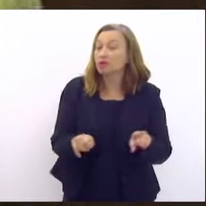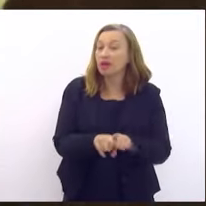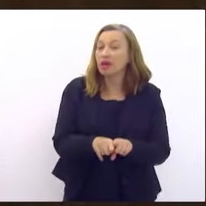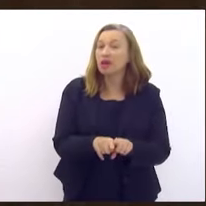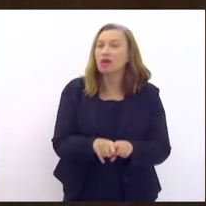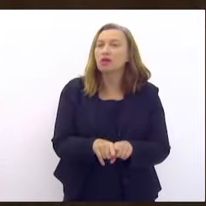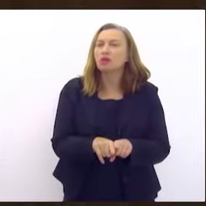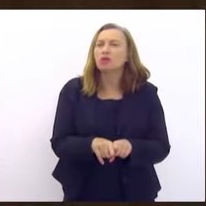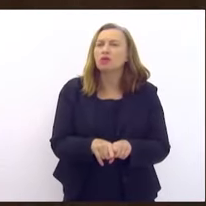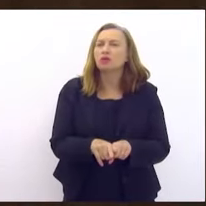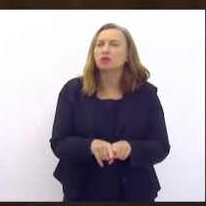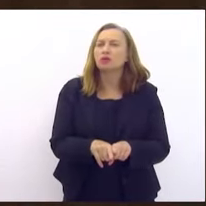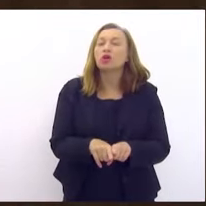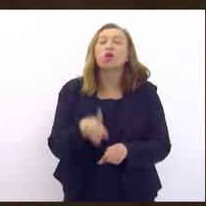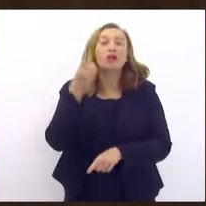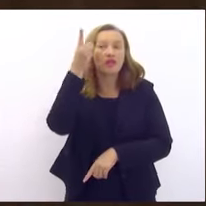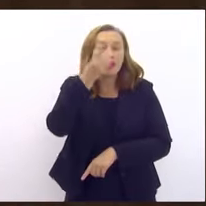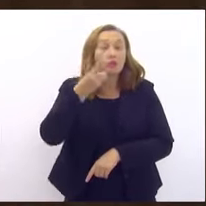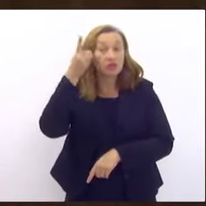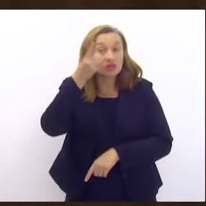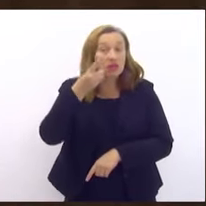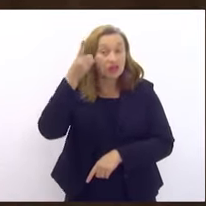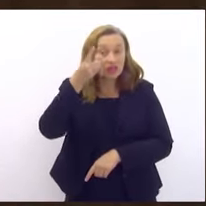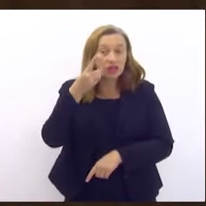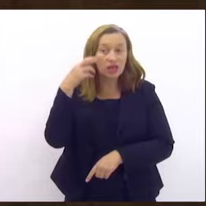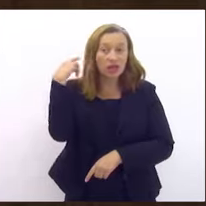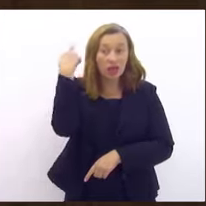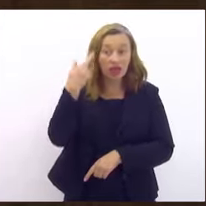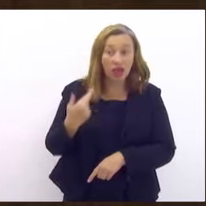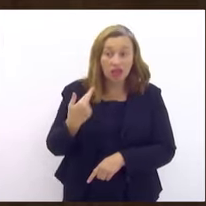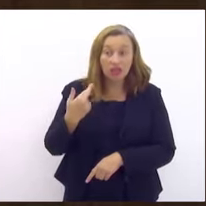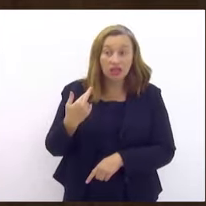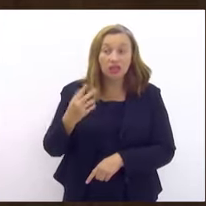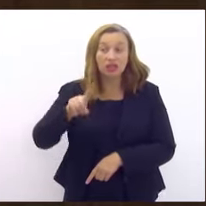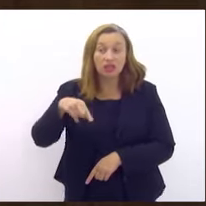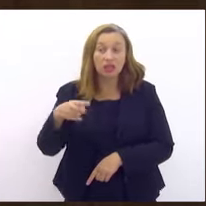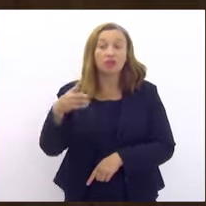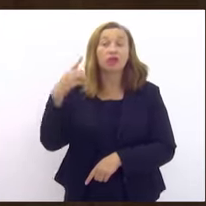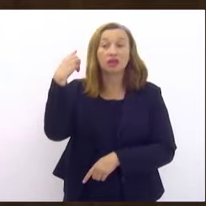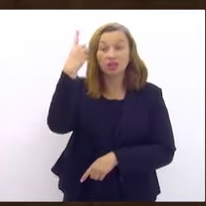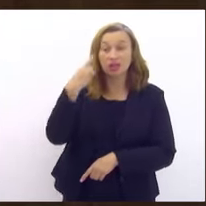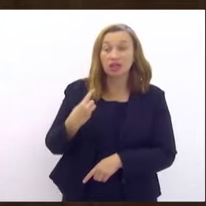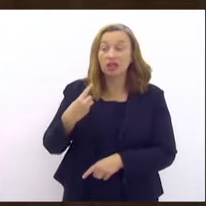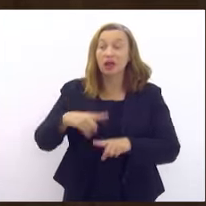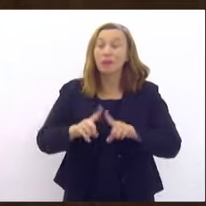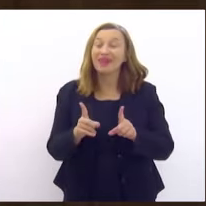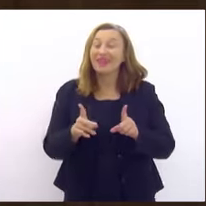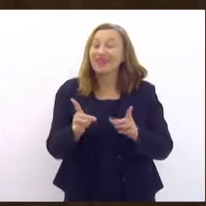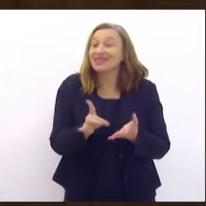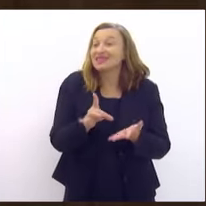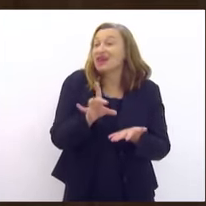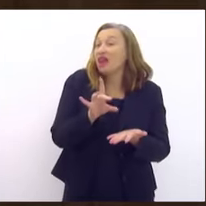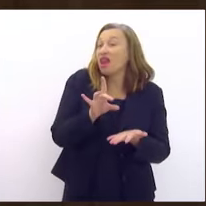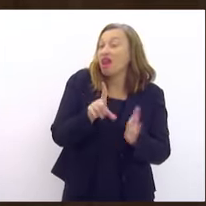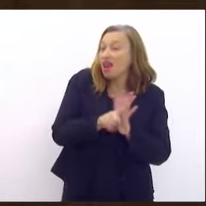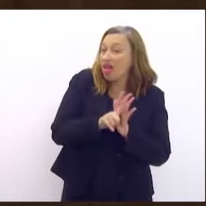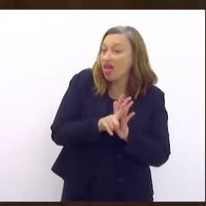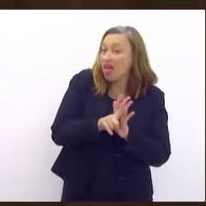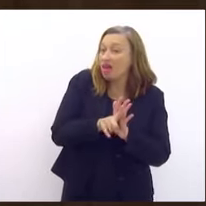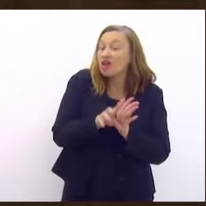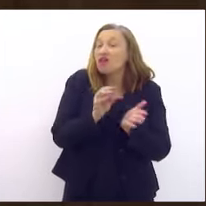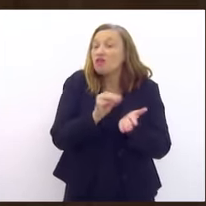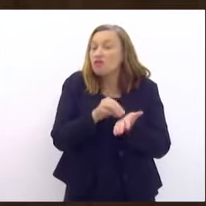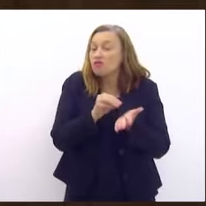a a deputada Renata e a deputada Dani Só que essa lei é genérica diz que tem que